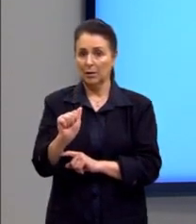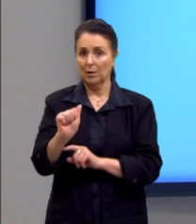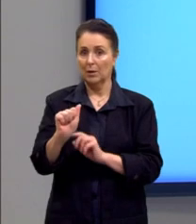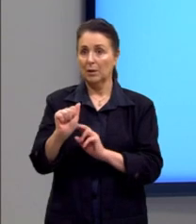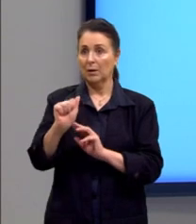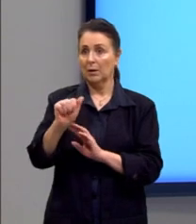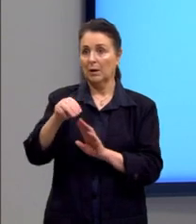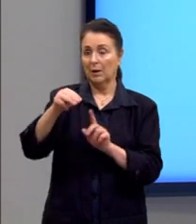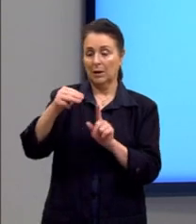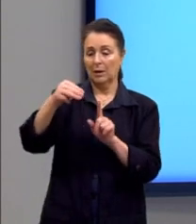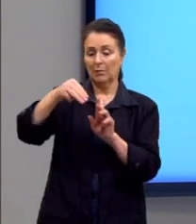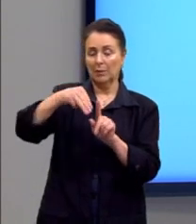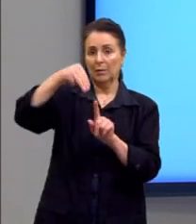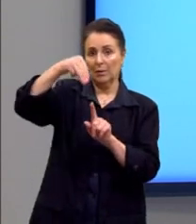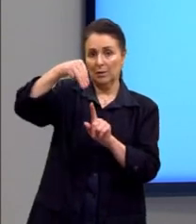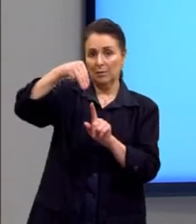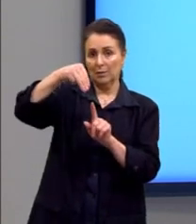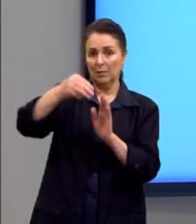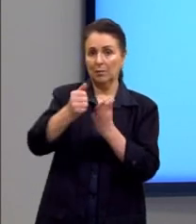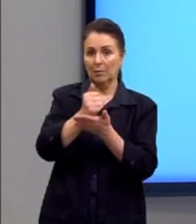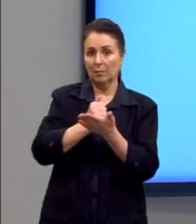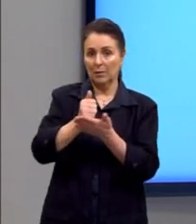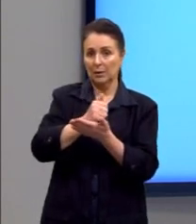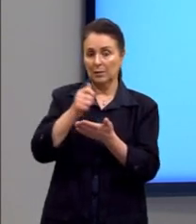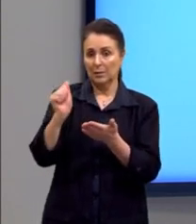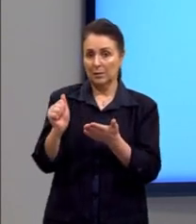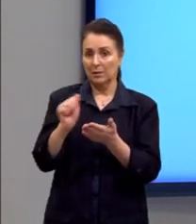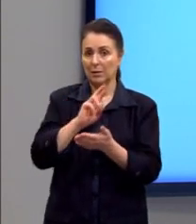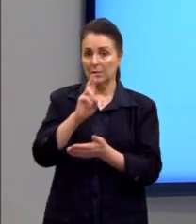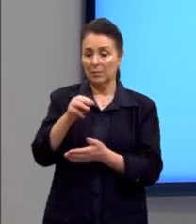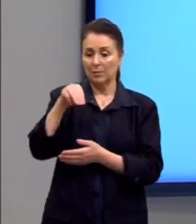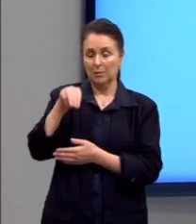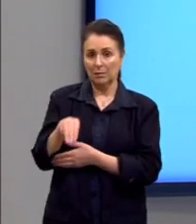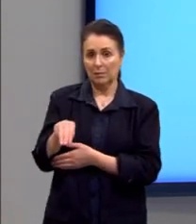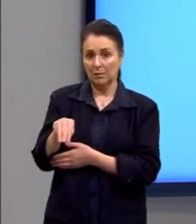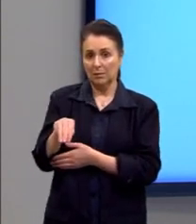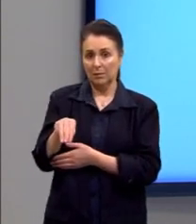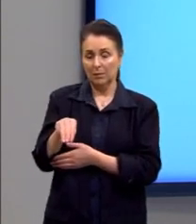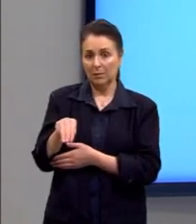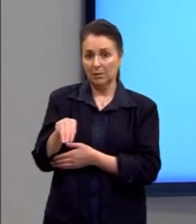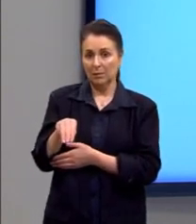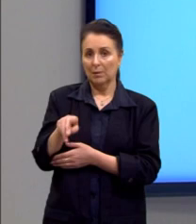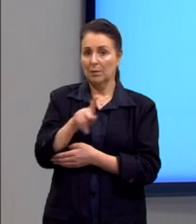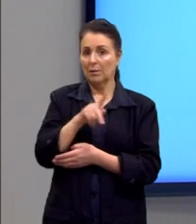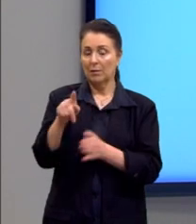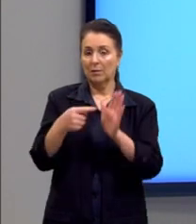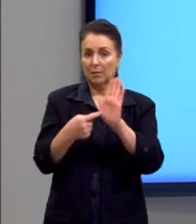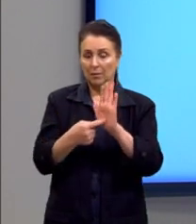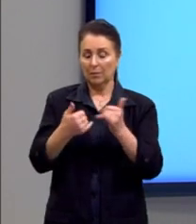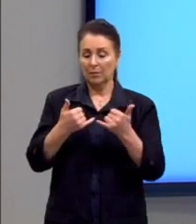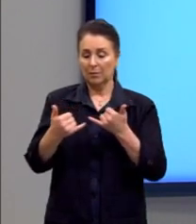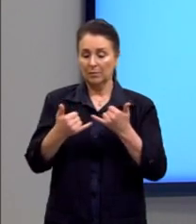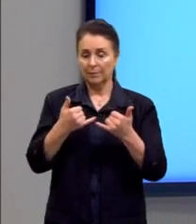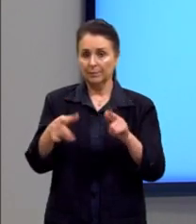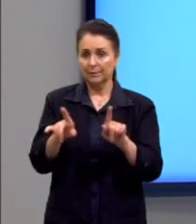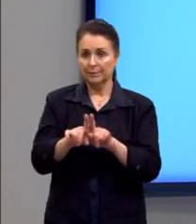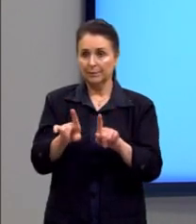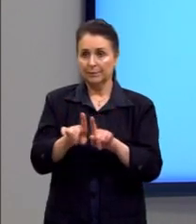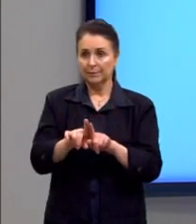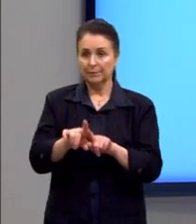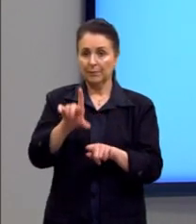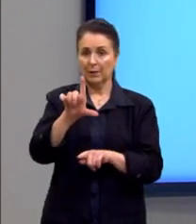^ M na base A tem como resposta o m eu trouxe para vocês o exemplo também